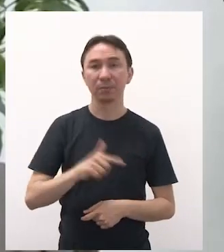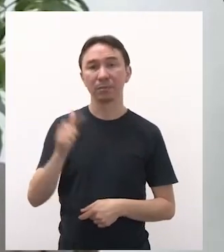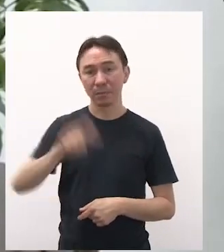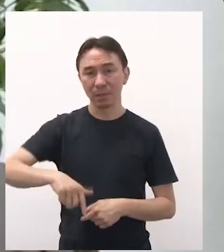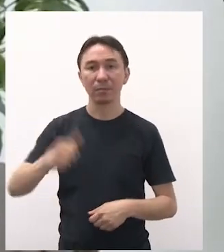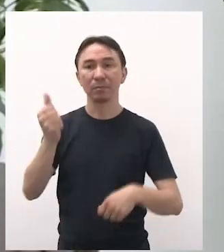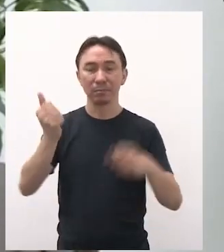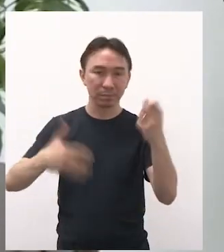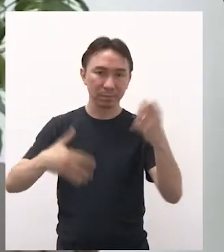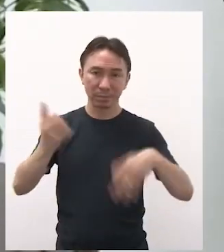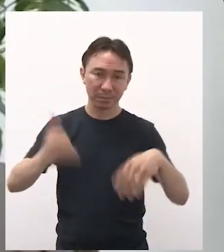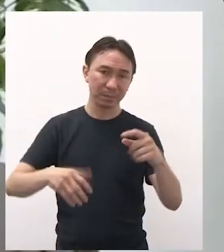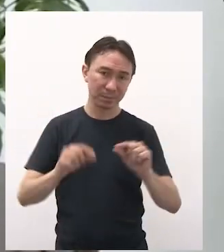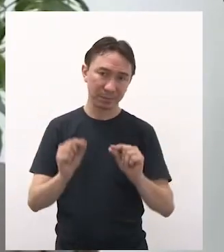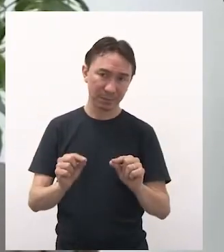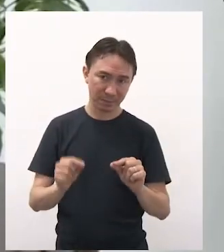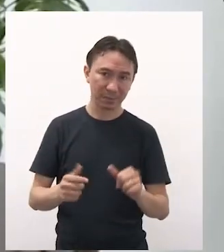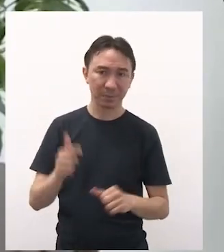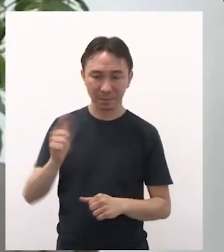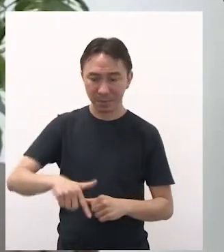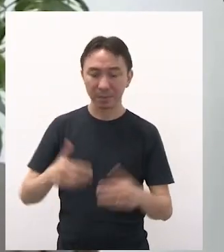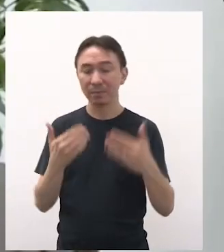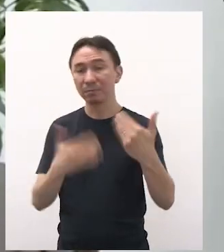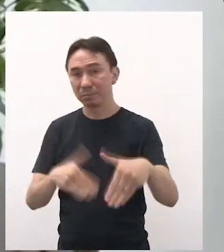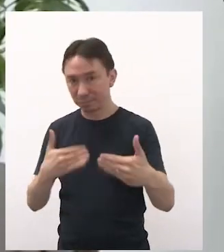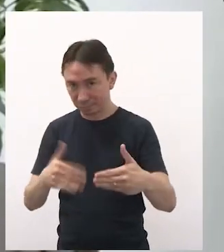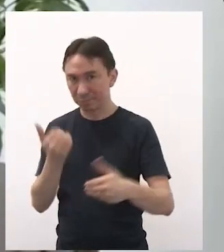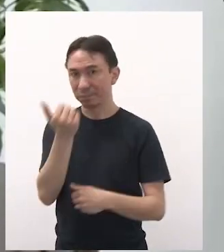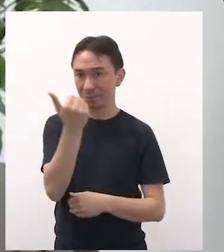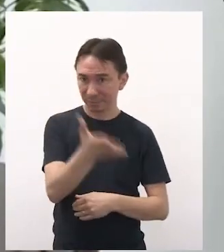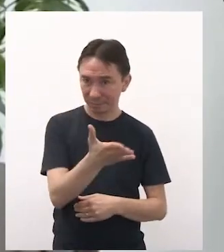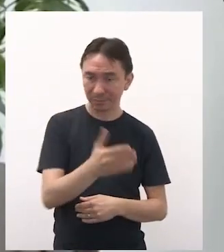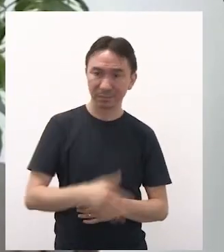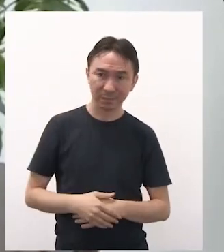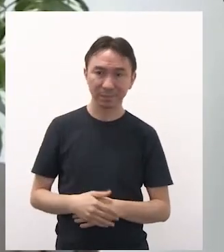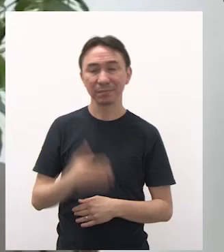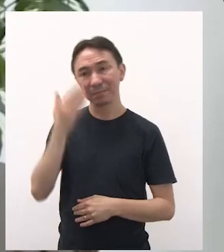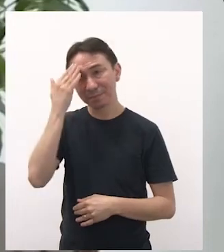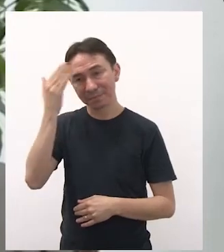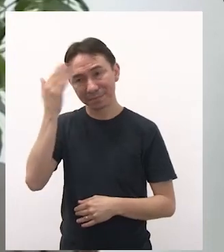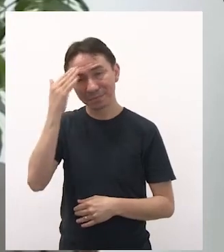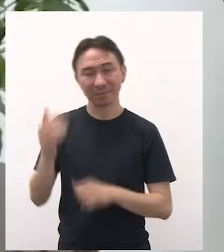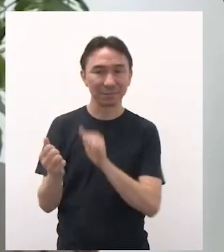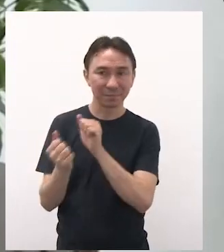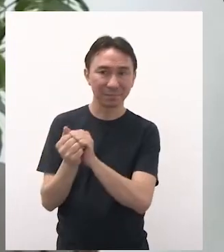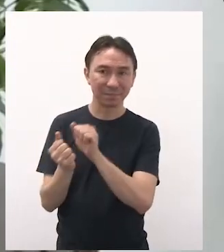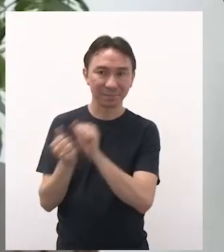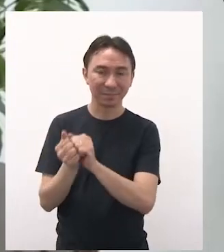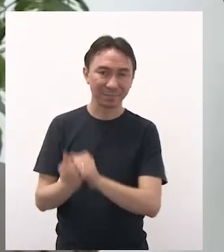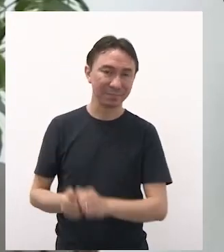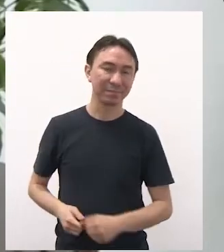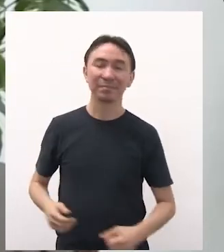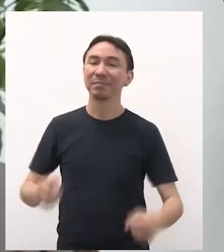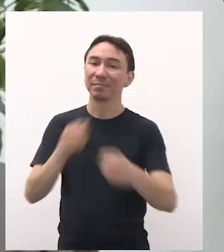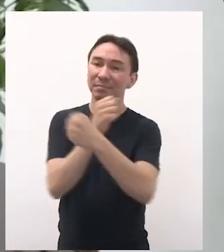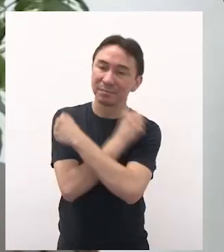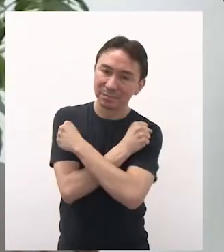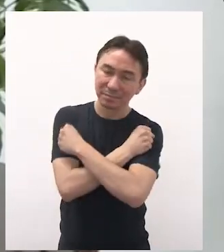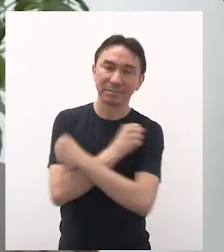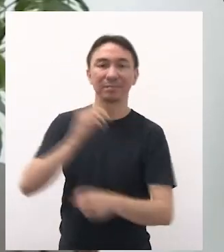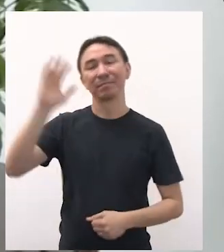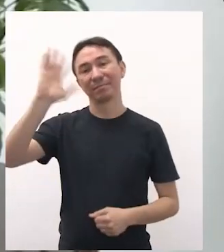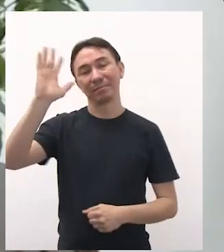avaliação externa. Foi um momento muito interessante e eu agradeço imensamente estarmos juntos. Um grande abraço e até a